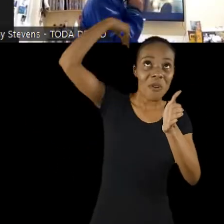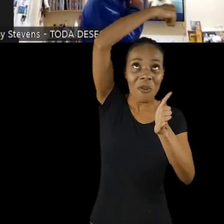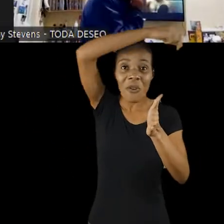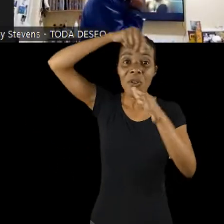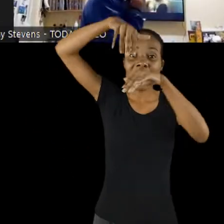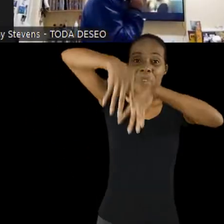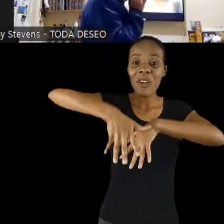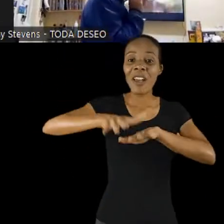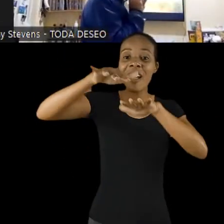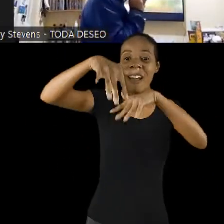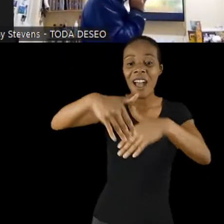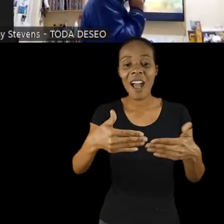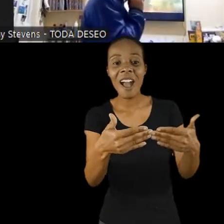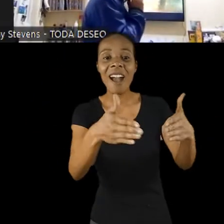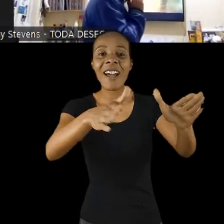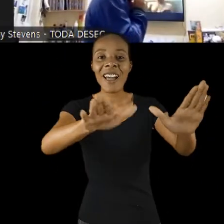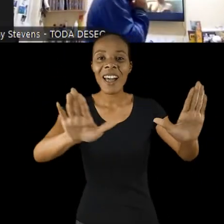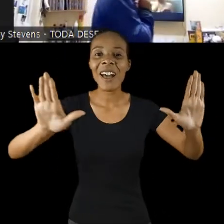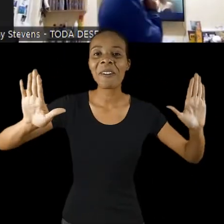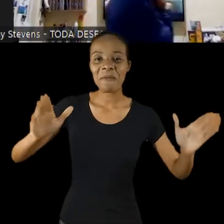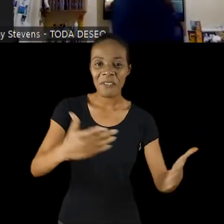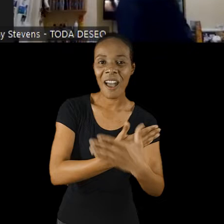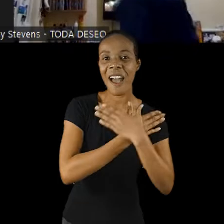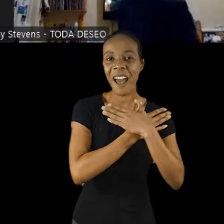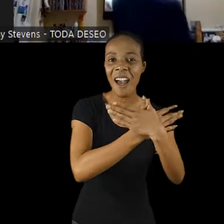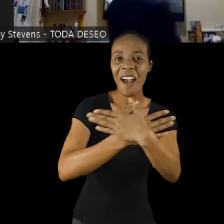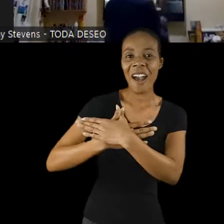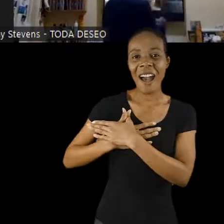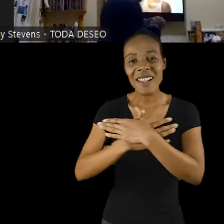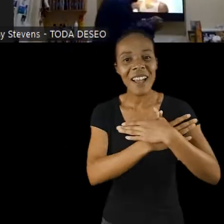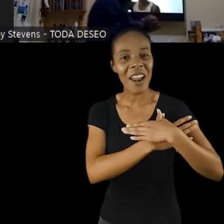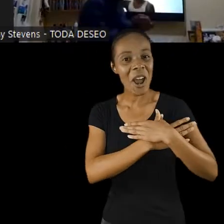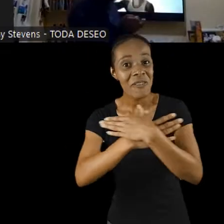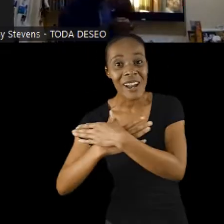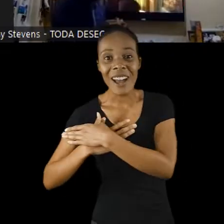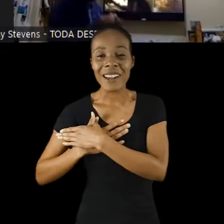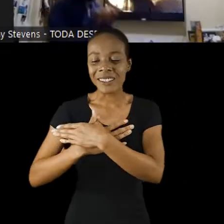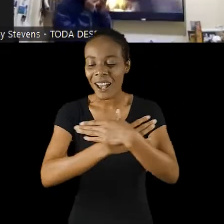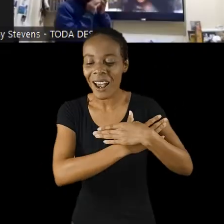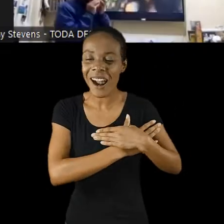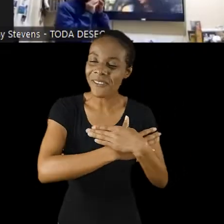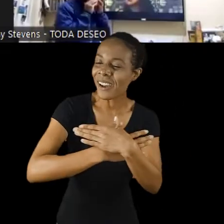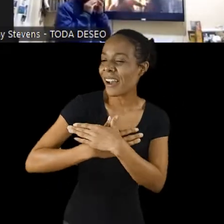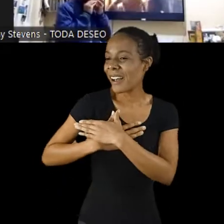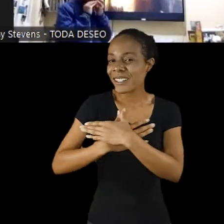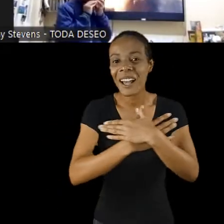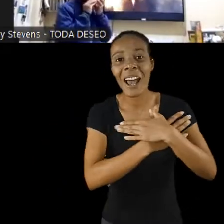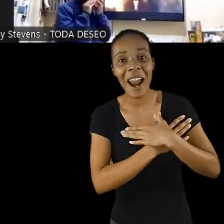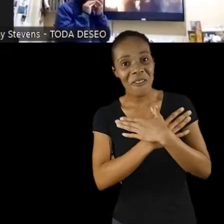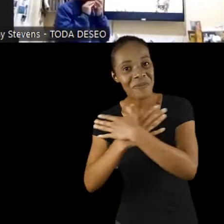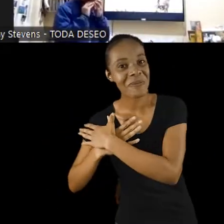Iemanjá. Saravá, saravá, saravá, saravá,